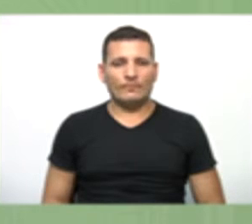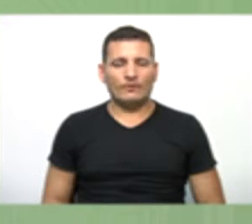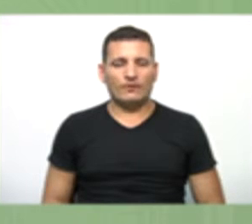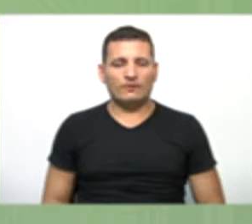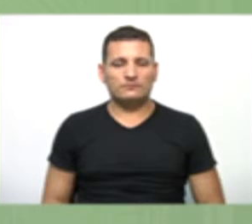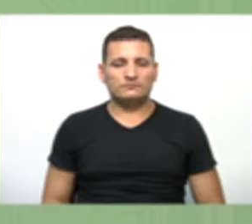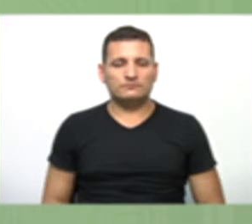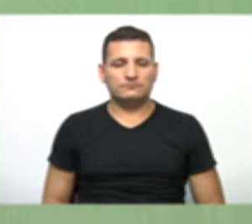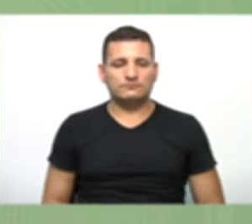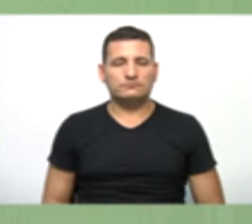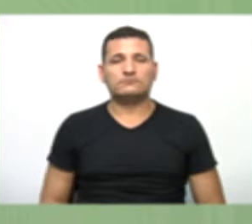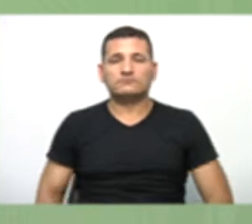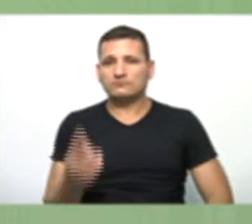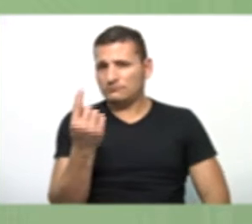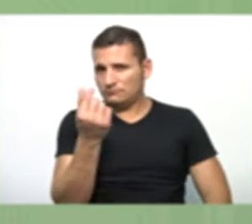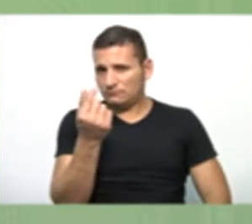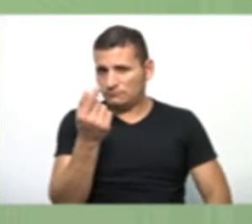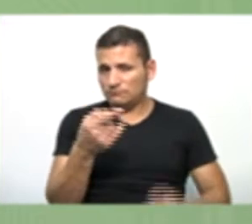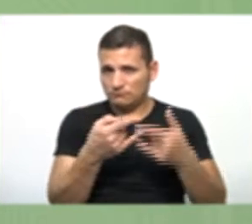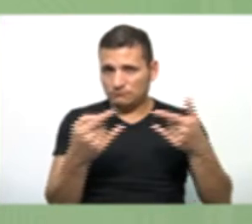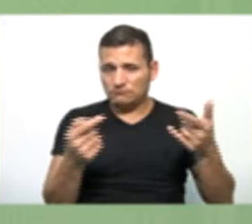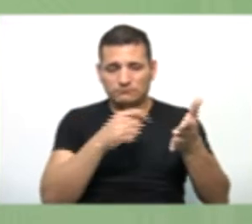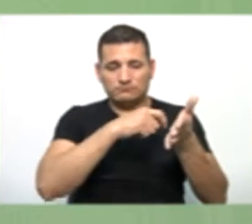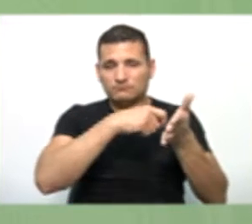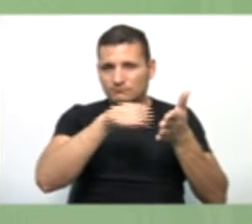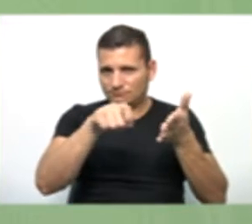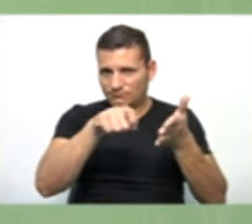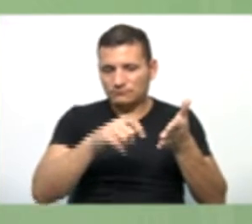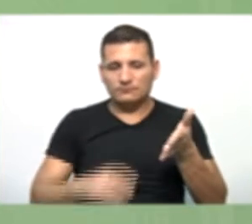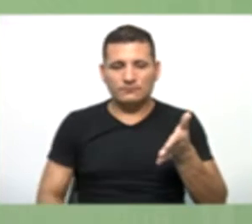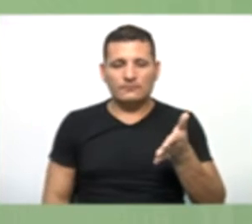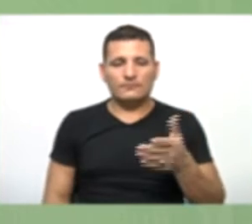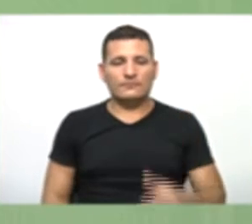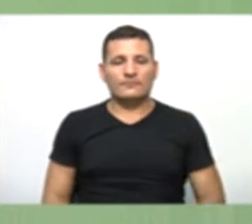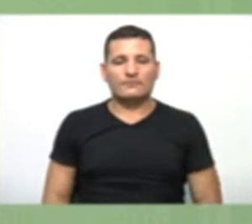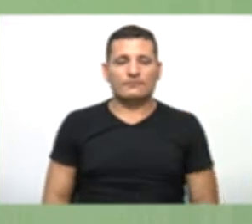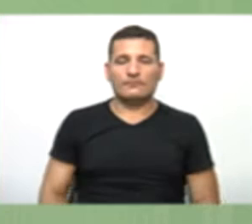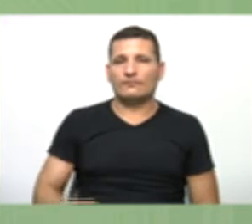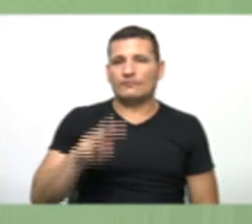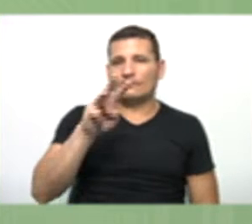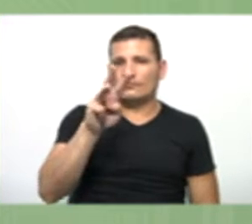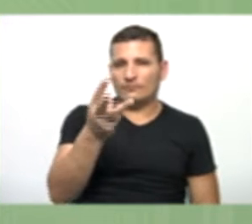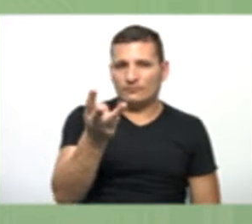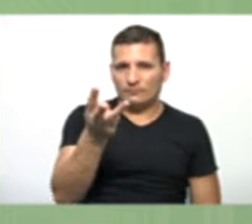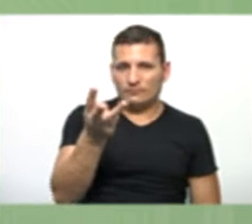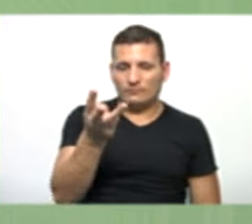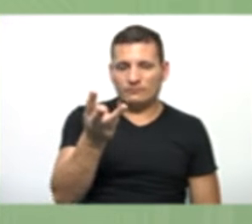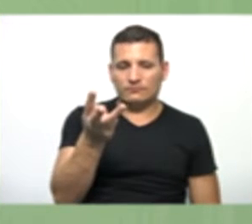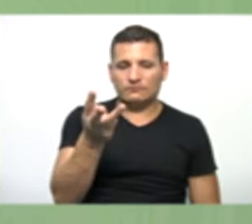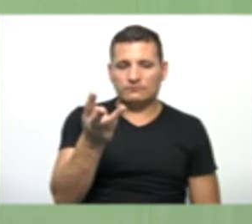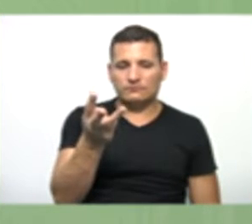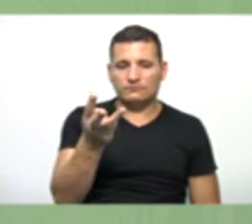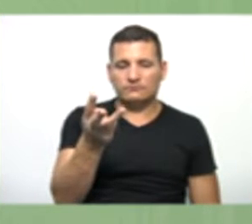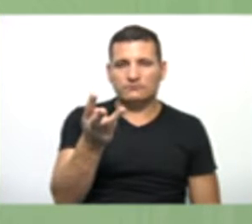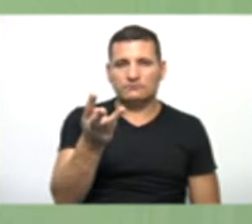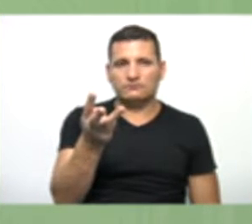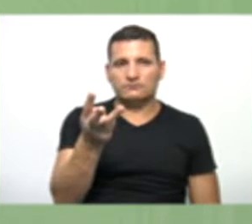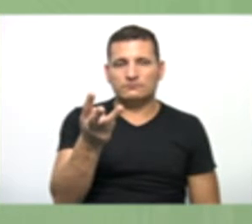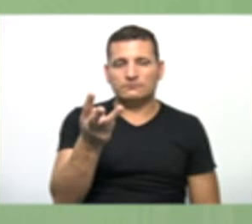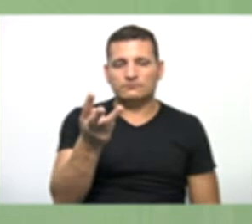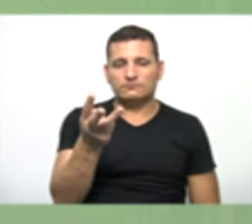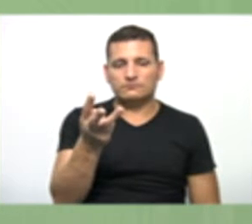valor nominal da nota promissória, ok, é de 3.000. Então, eu anoto essa informação, 3.000.